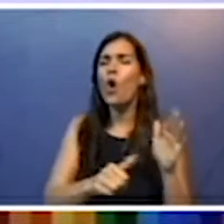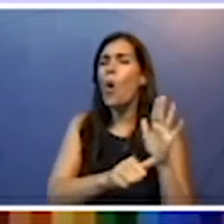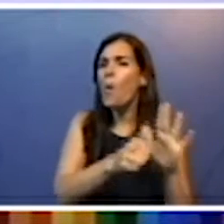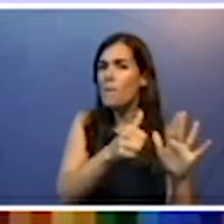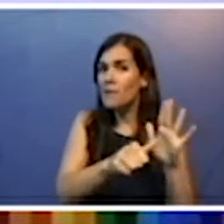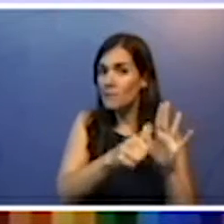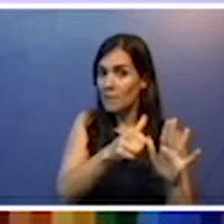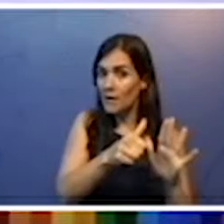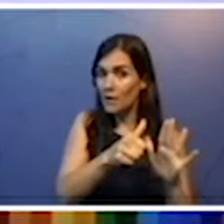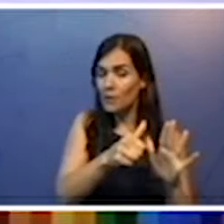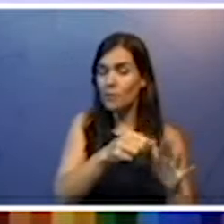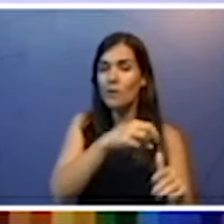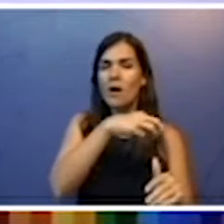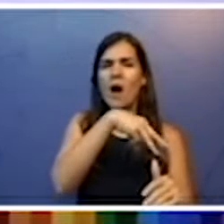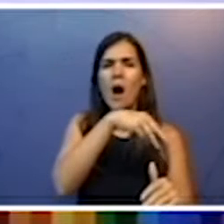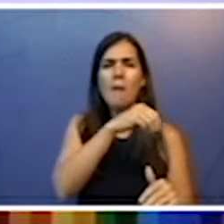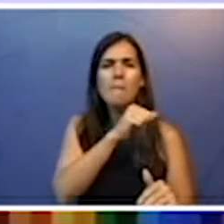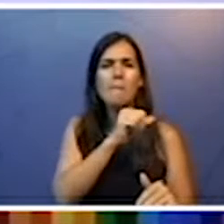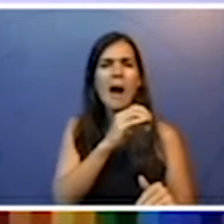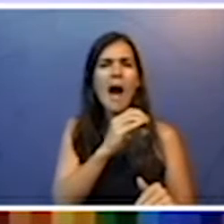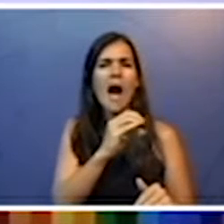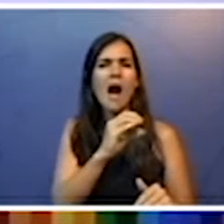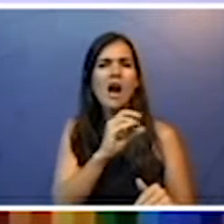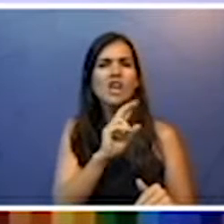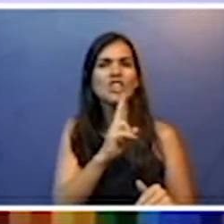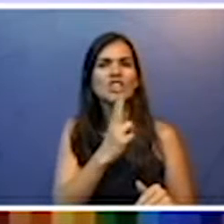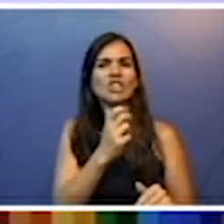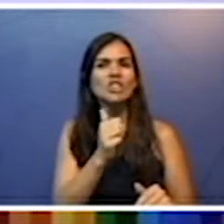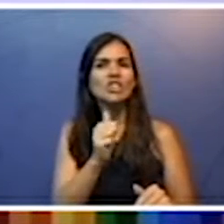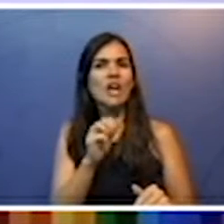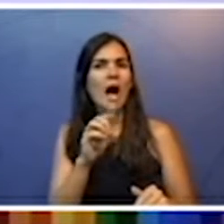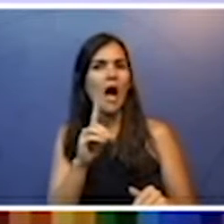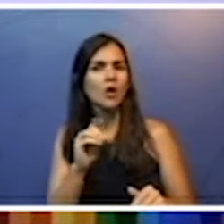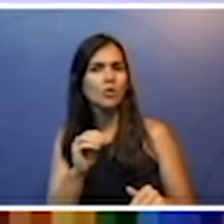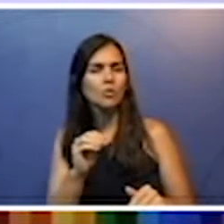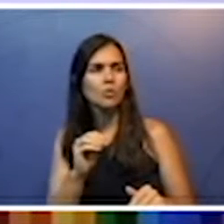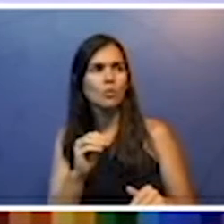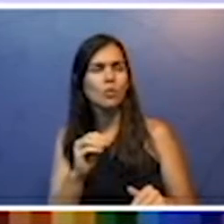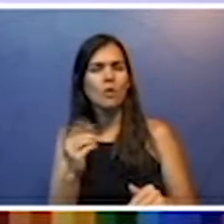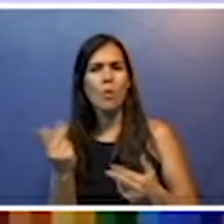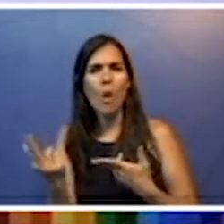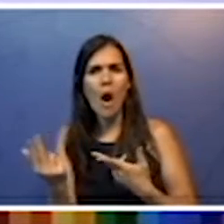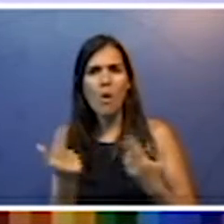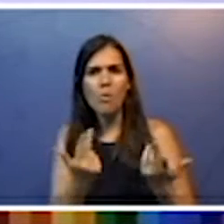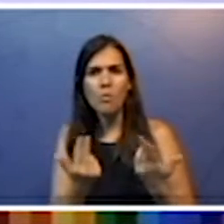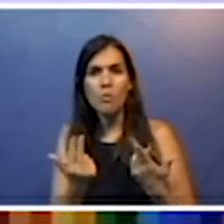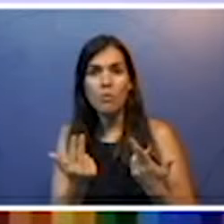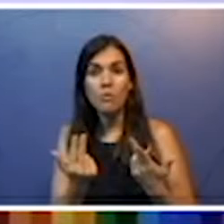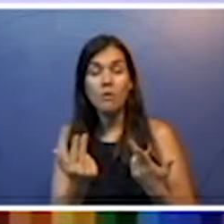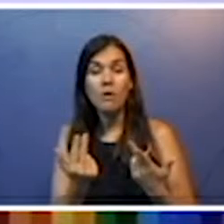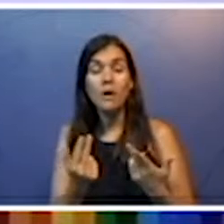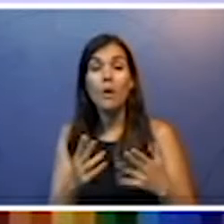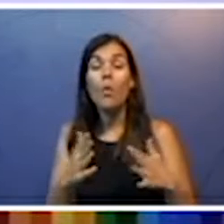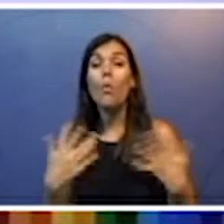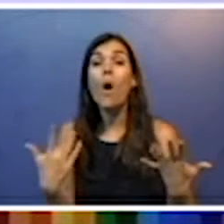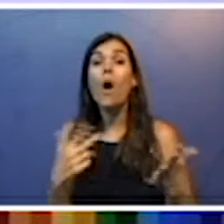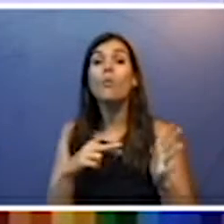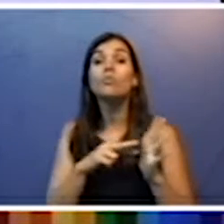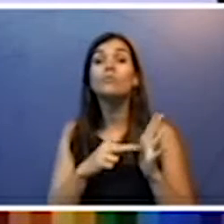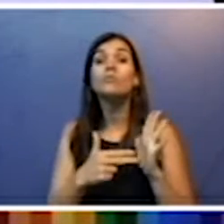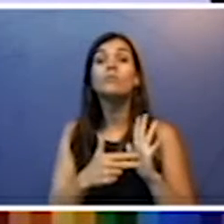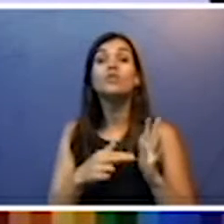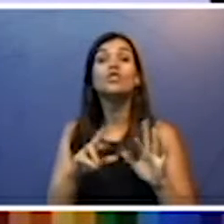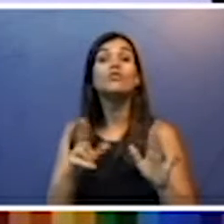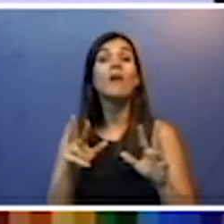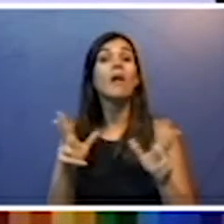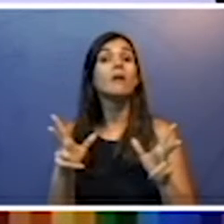primeiro machado com a segunda palavra escrito machado. Vamos observar? Aqui,